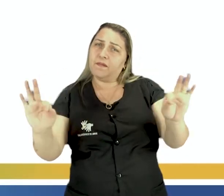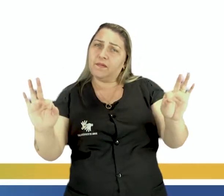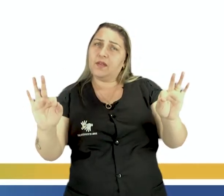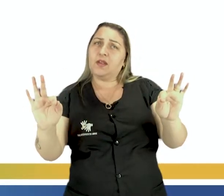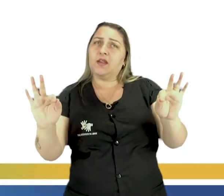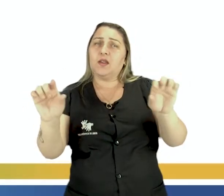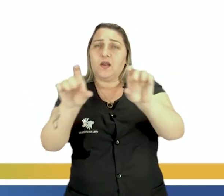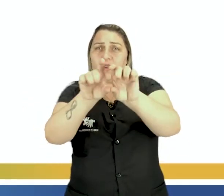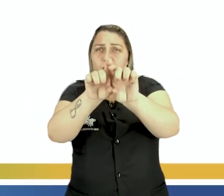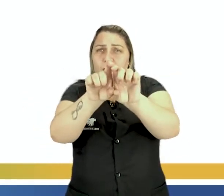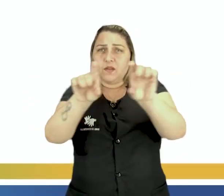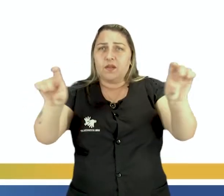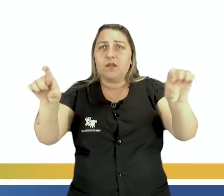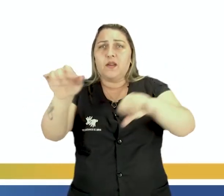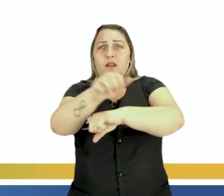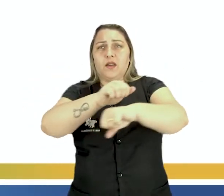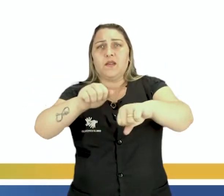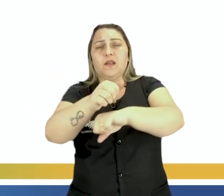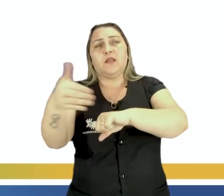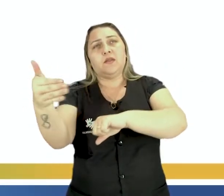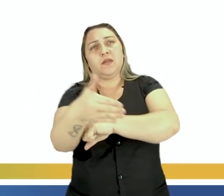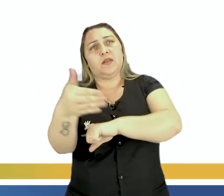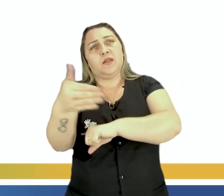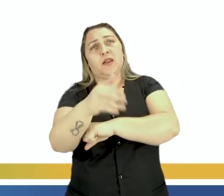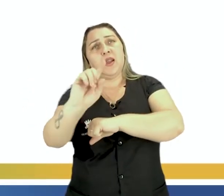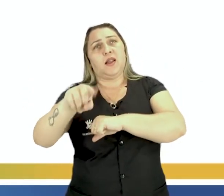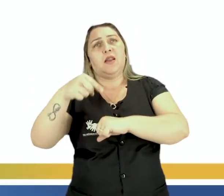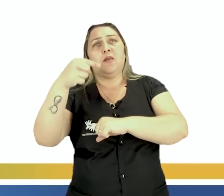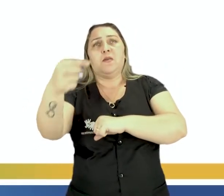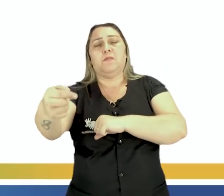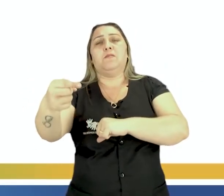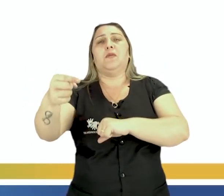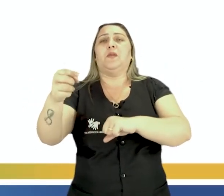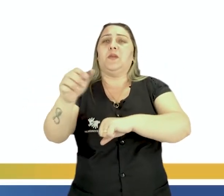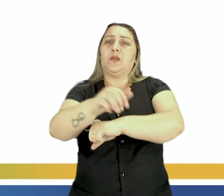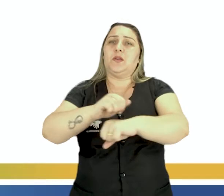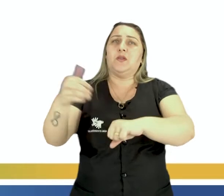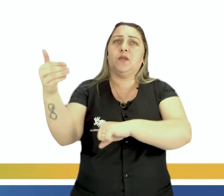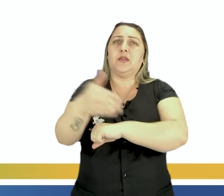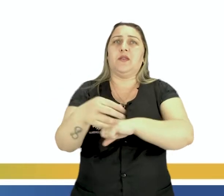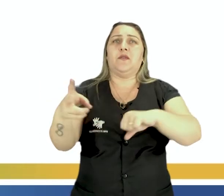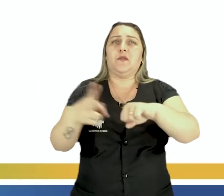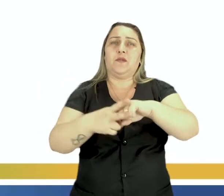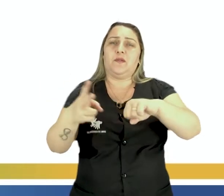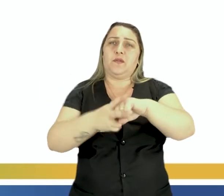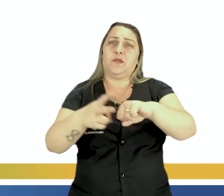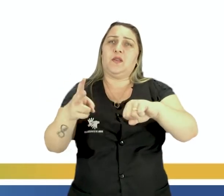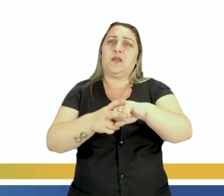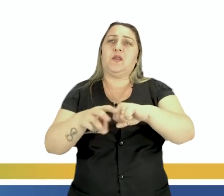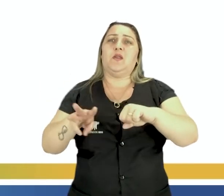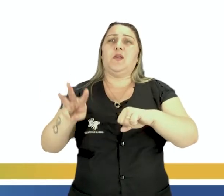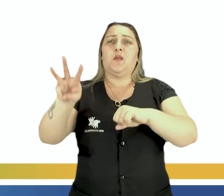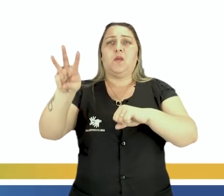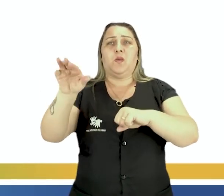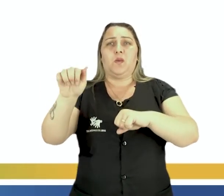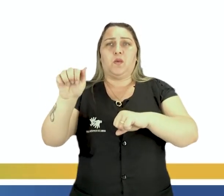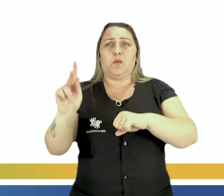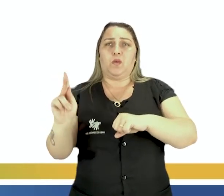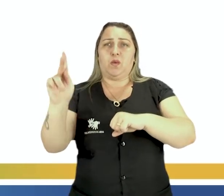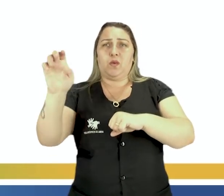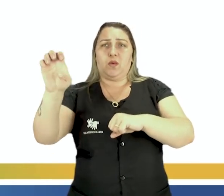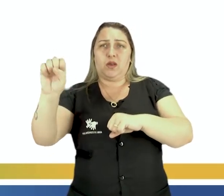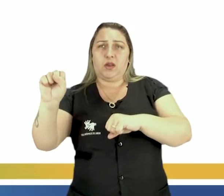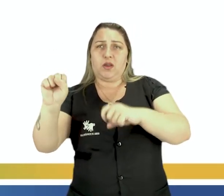frequência destacado, na primeira também. Porém, logo após o nosso advérbio de frequência, nós temos o verbo wake com o S no final.